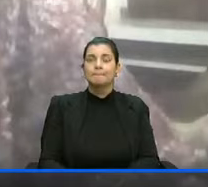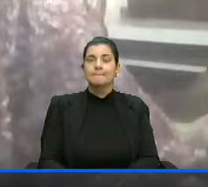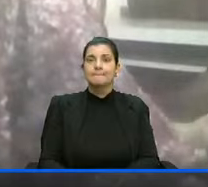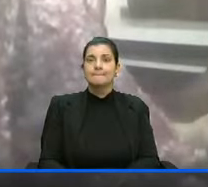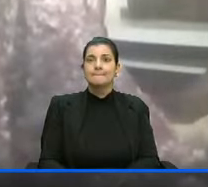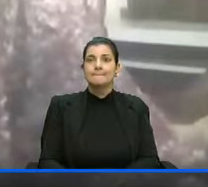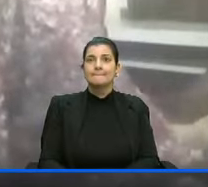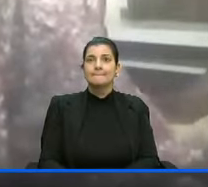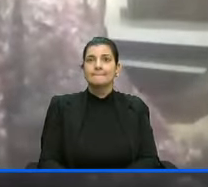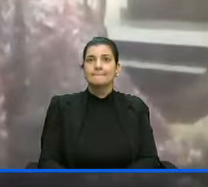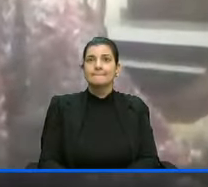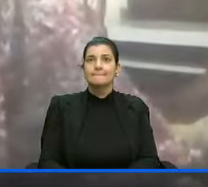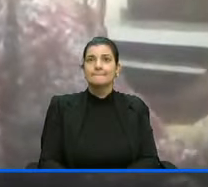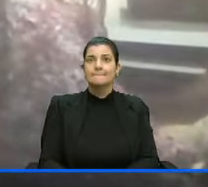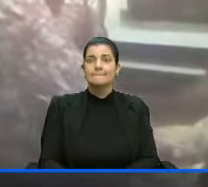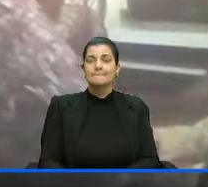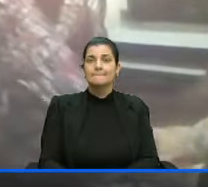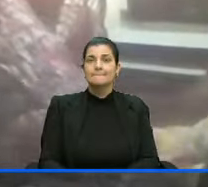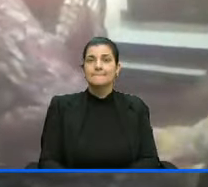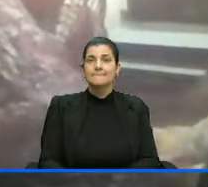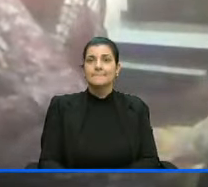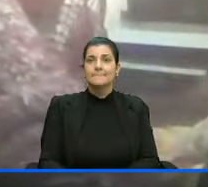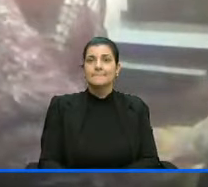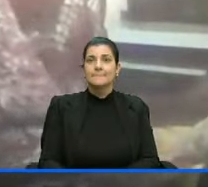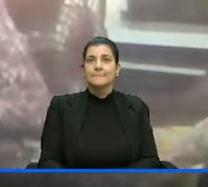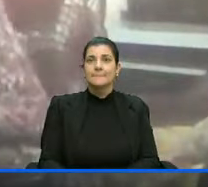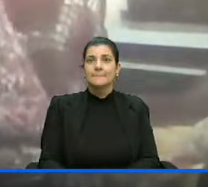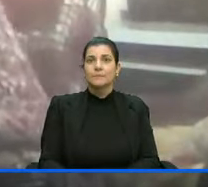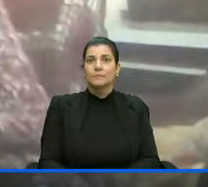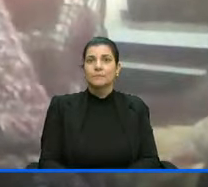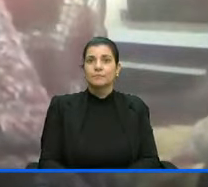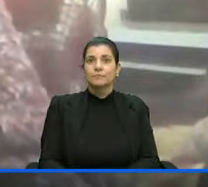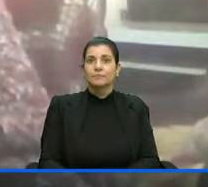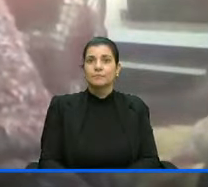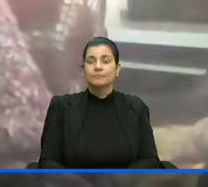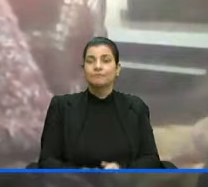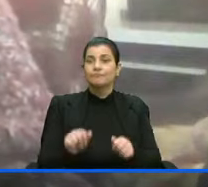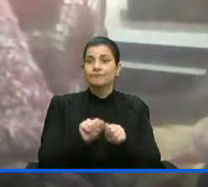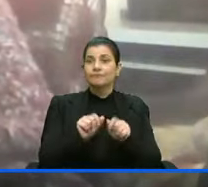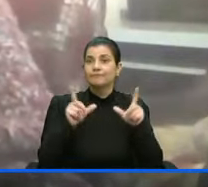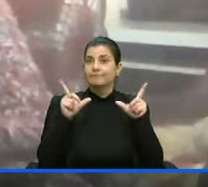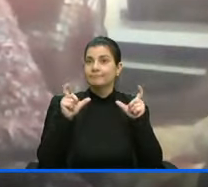aqui também, olha que bonito. Então, a Fátima, vamos fazer essa foto